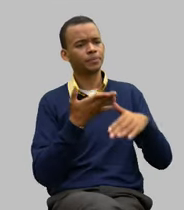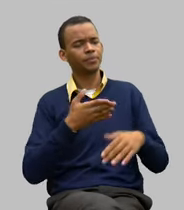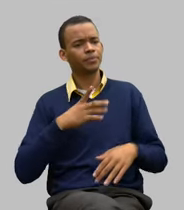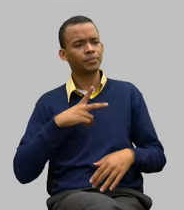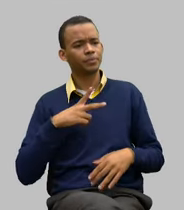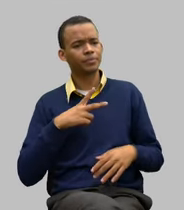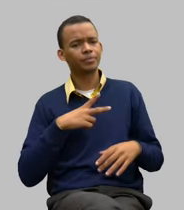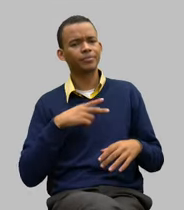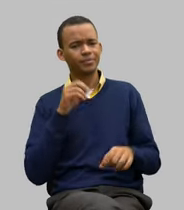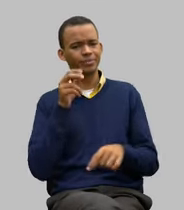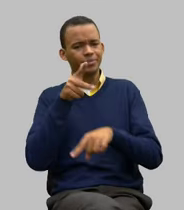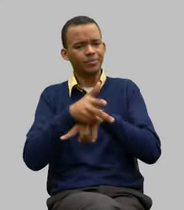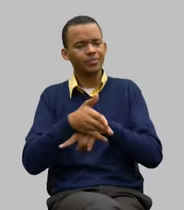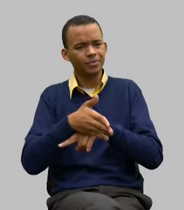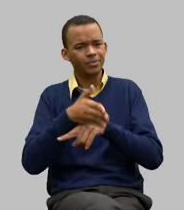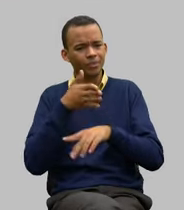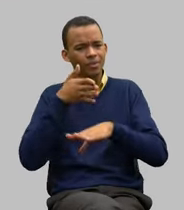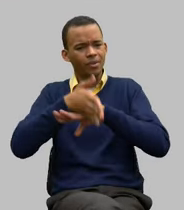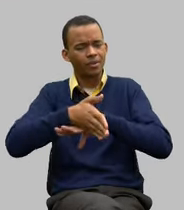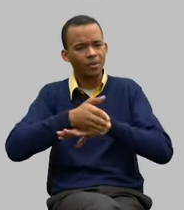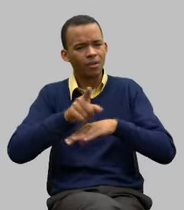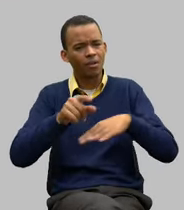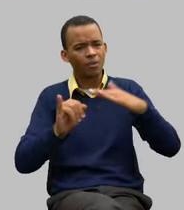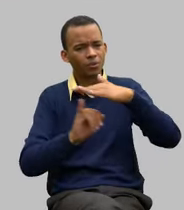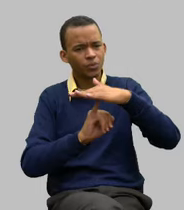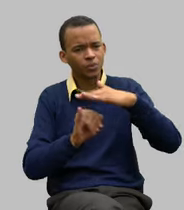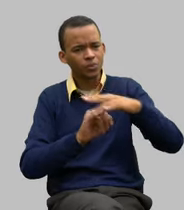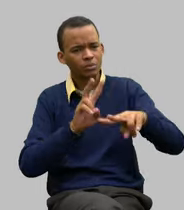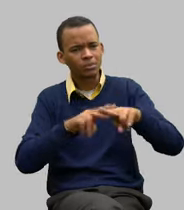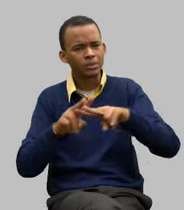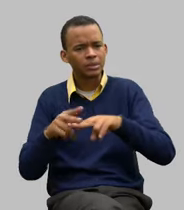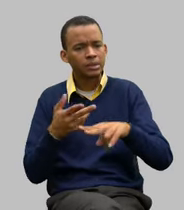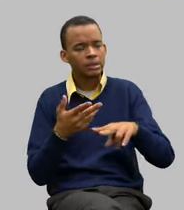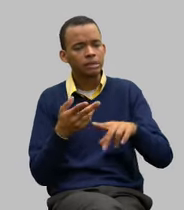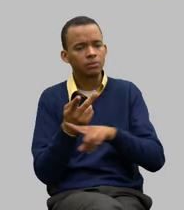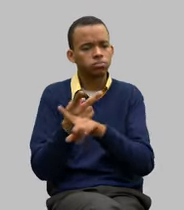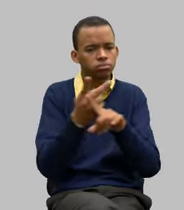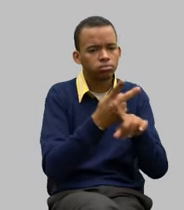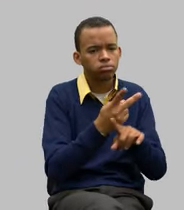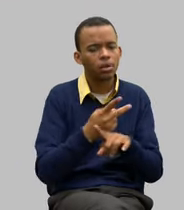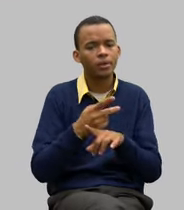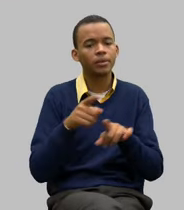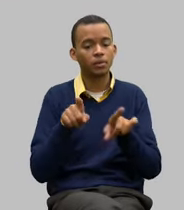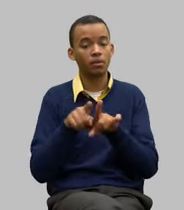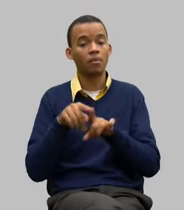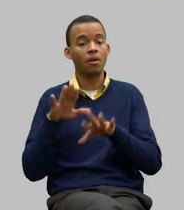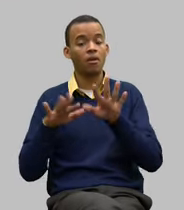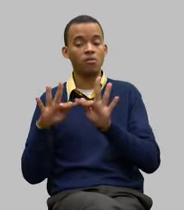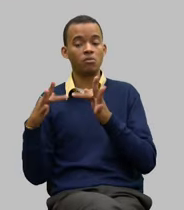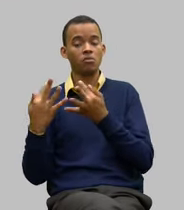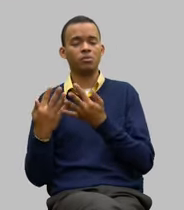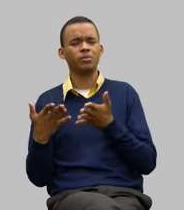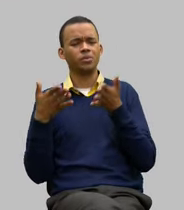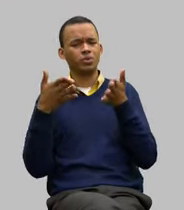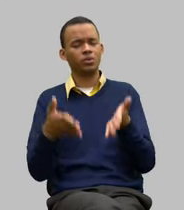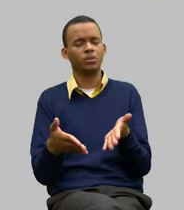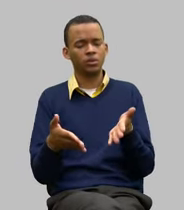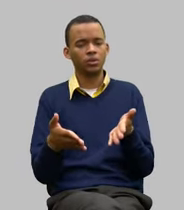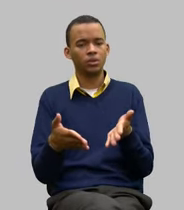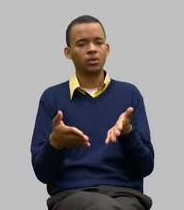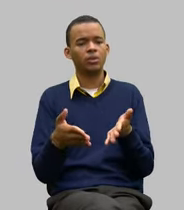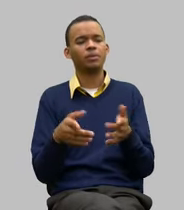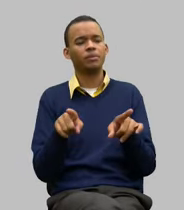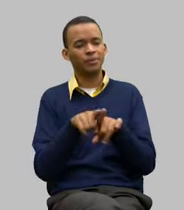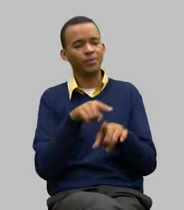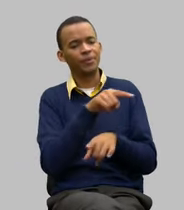um alojamento de um menor infrator on e de busca que a família quando chega que o privado de